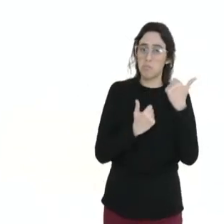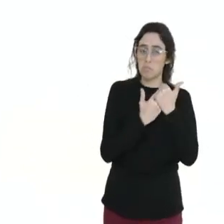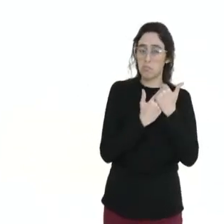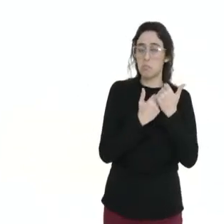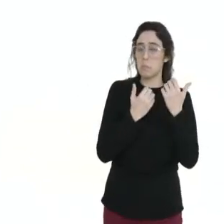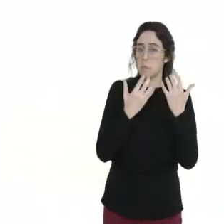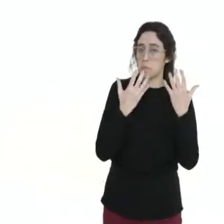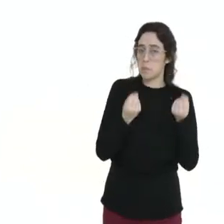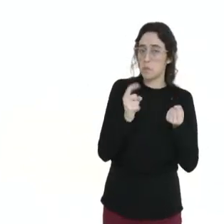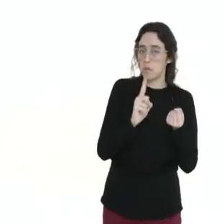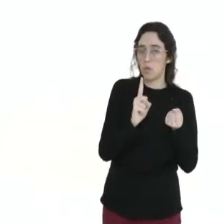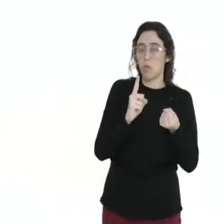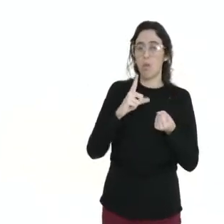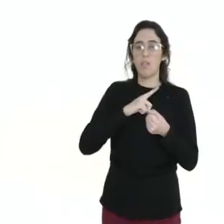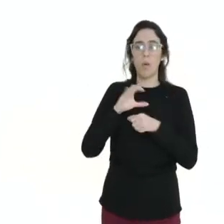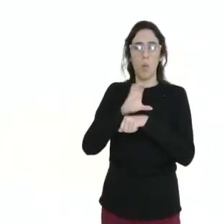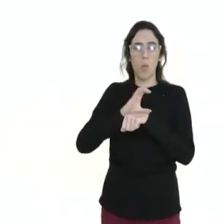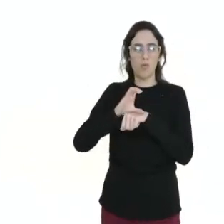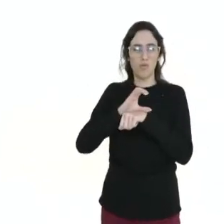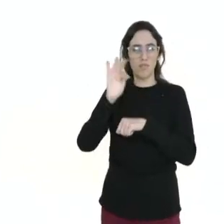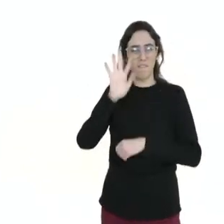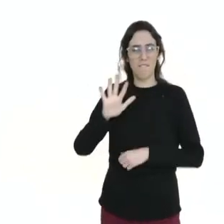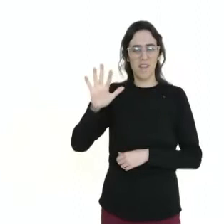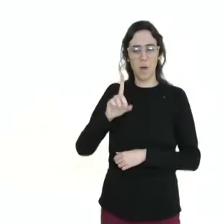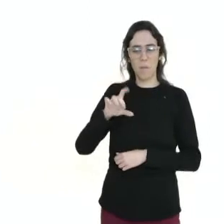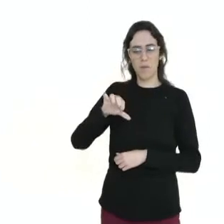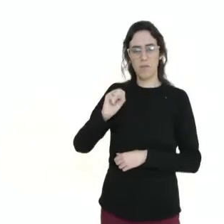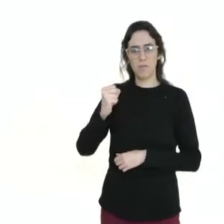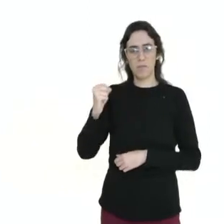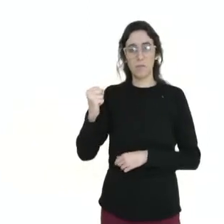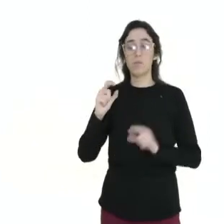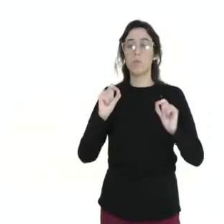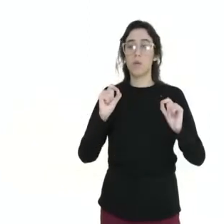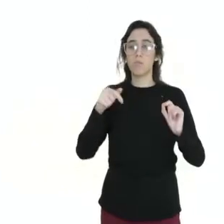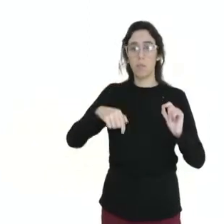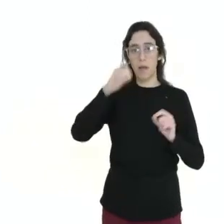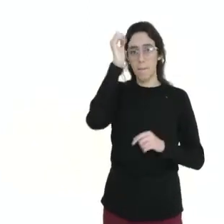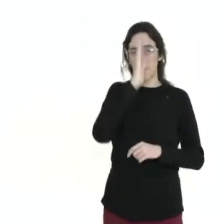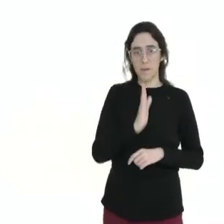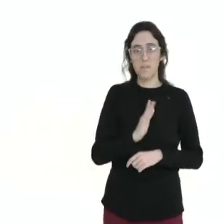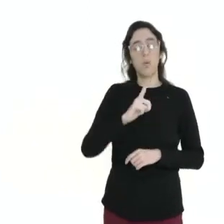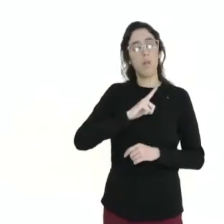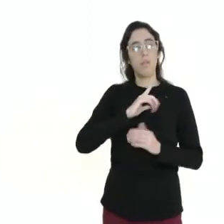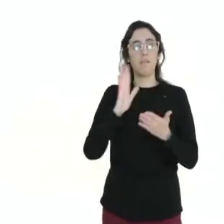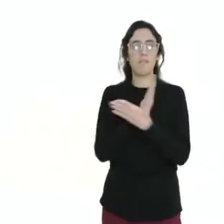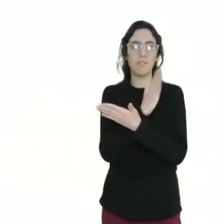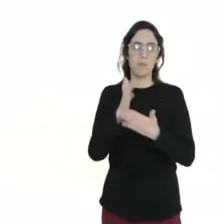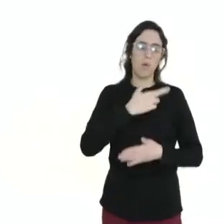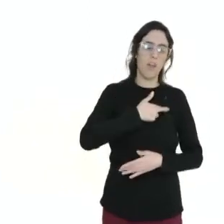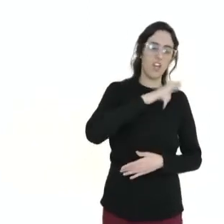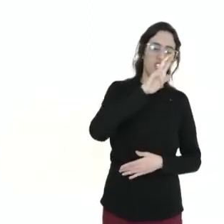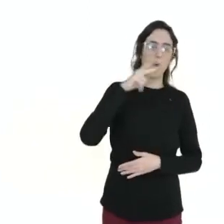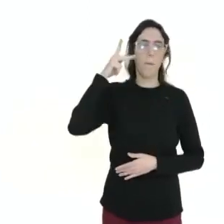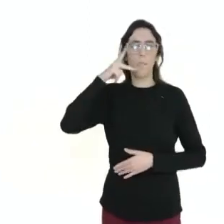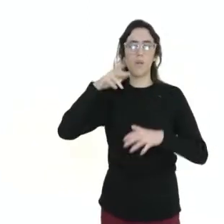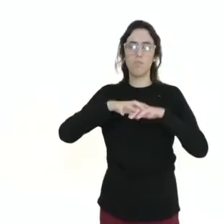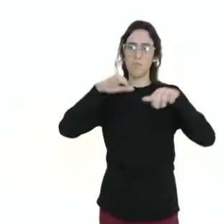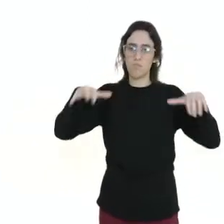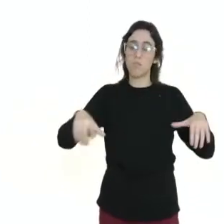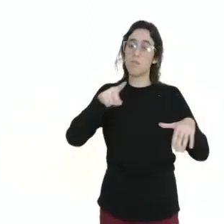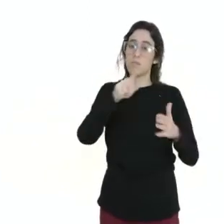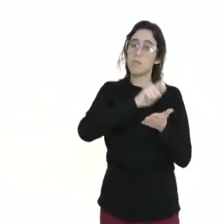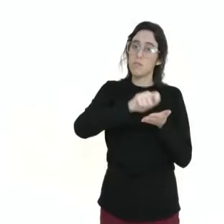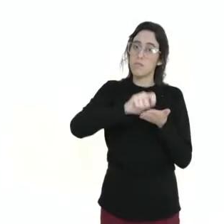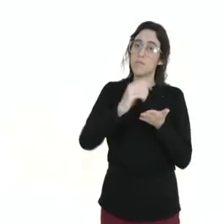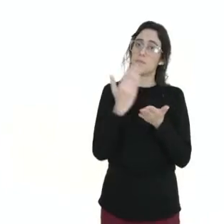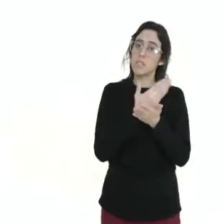Federal de 1988, no Brasil há separação entre política e religião. Anote no caderno